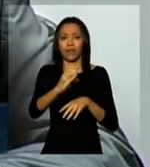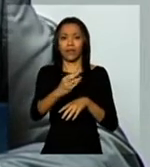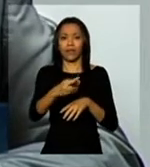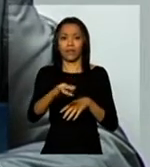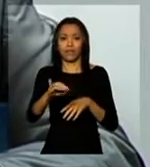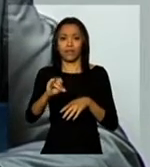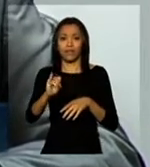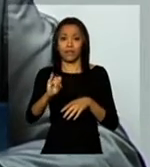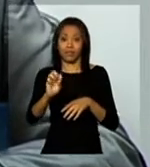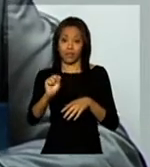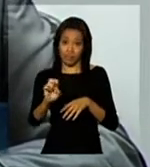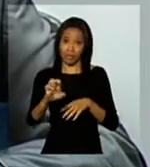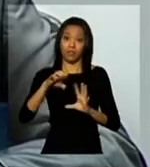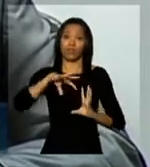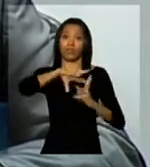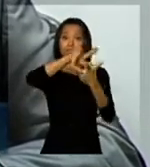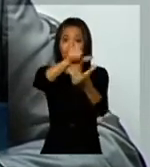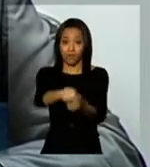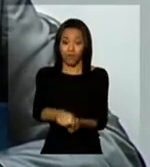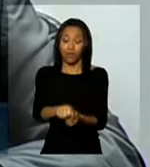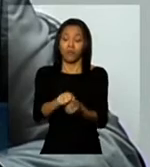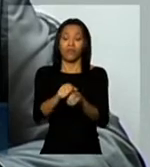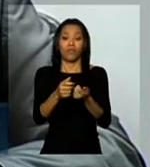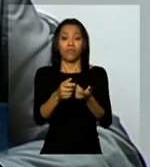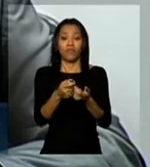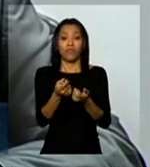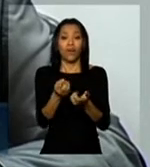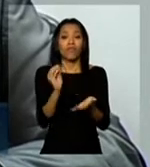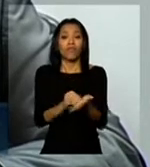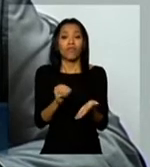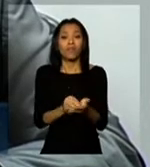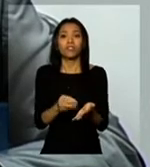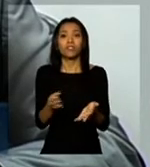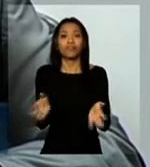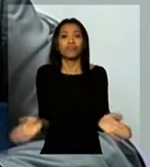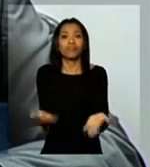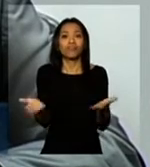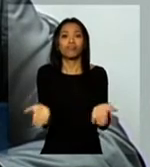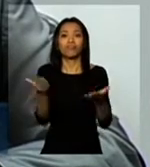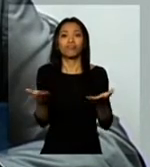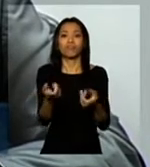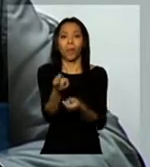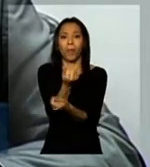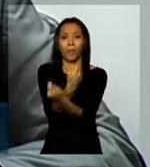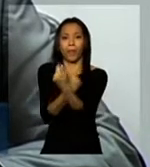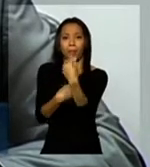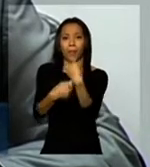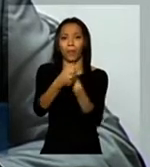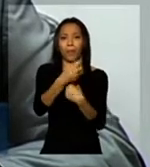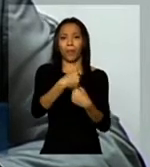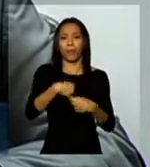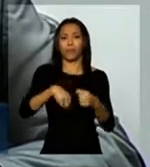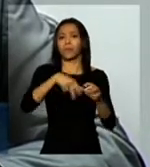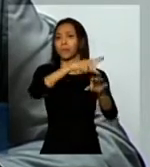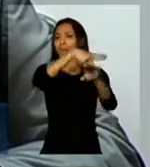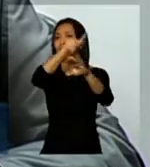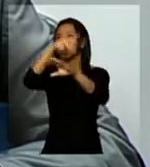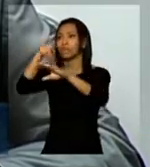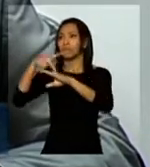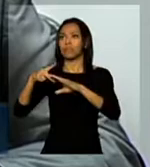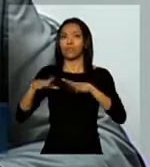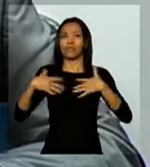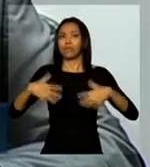a retirada dos estímulos, né, e que causou alguma